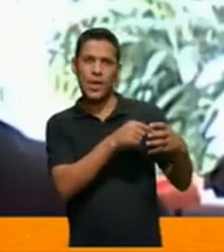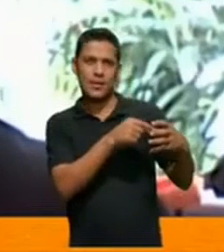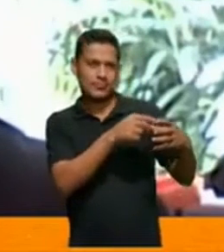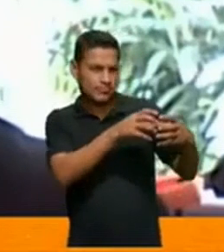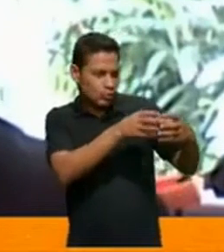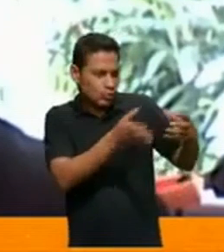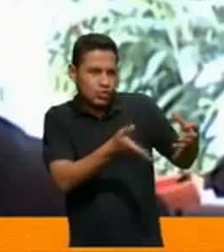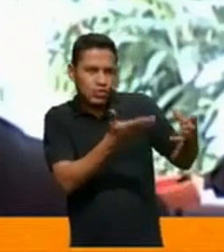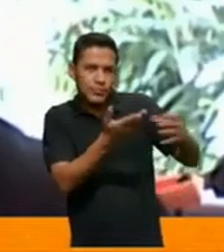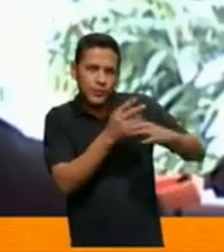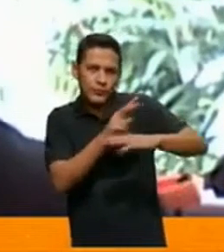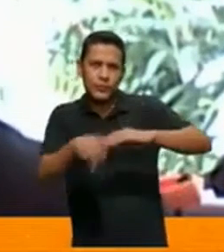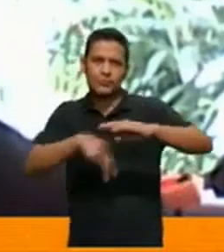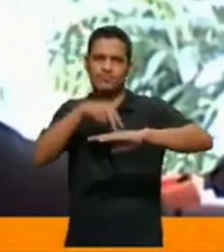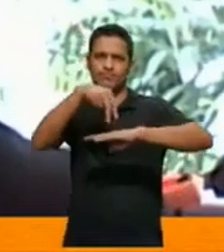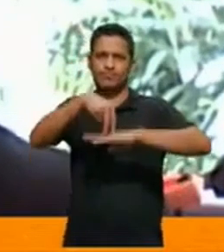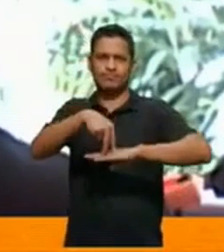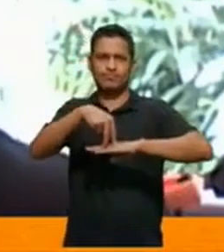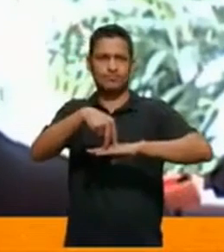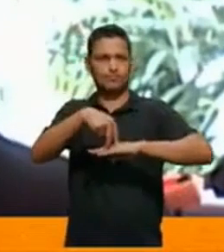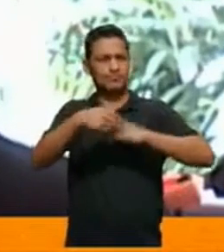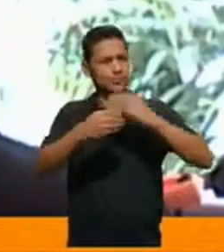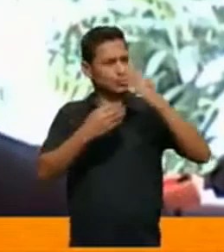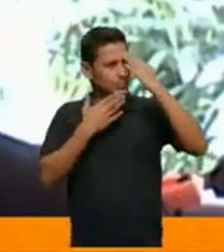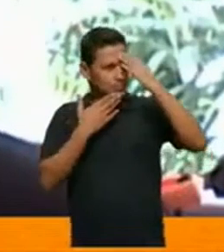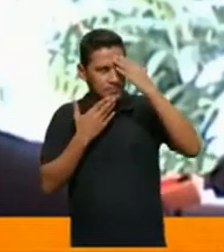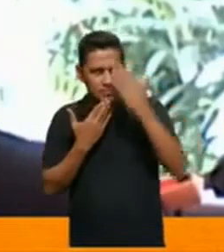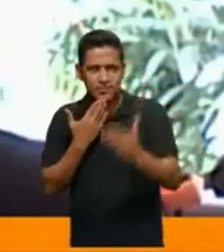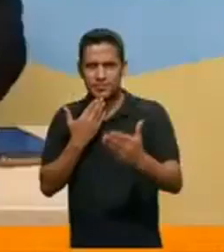se cardápio de novas receitas muito obrigado a